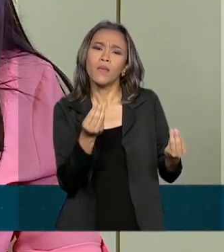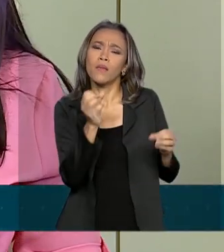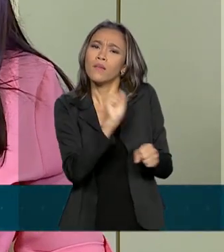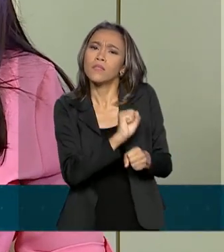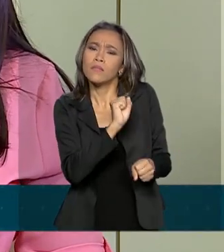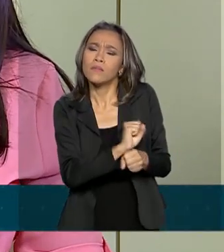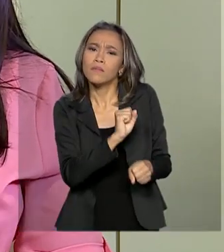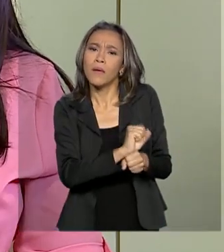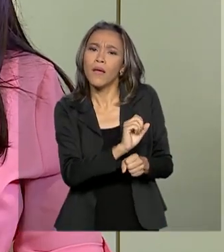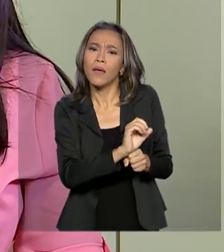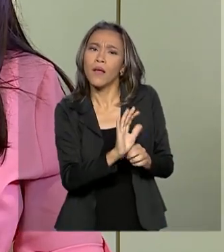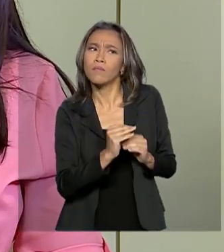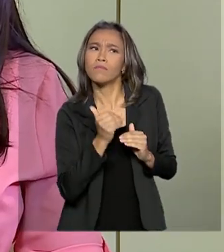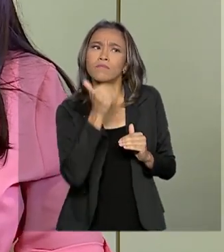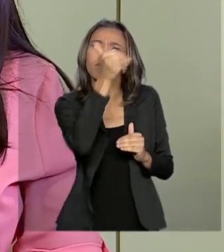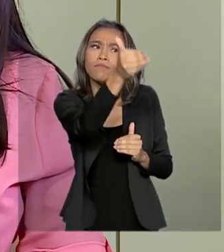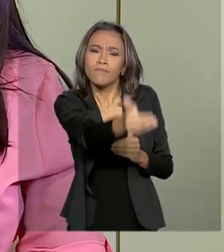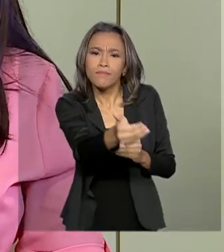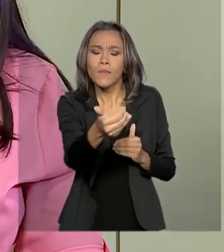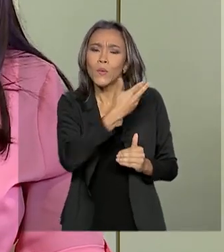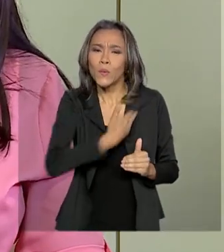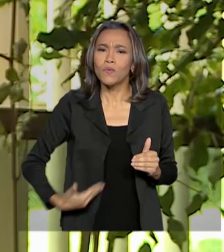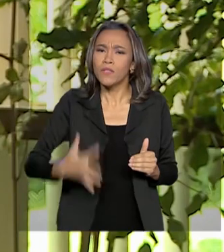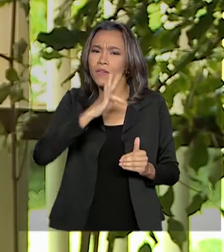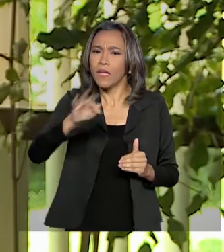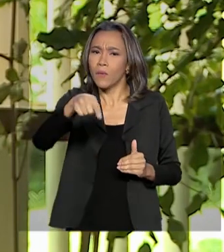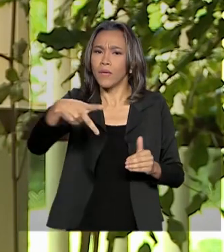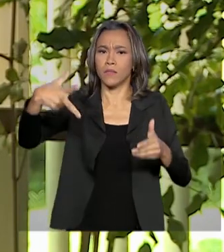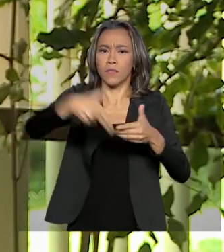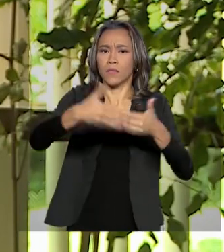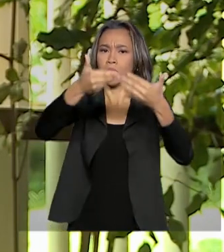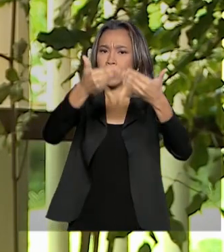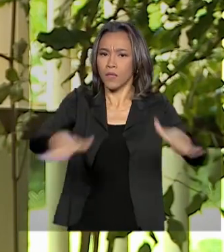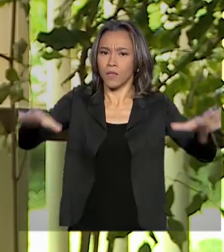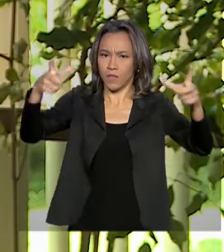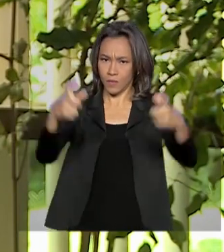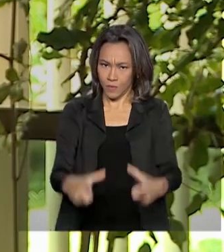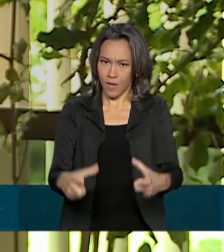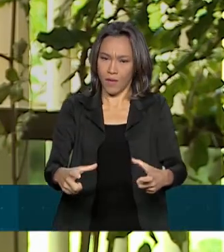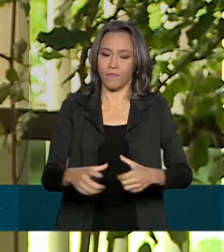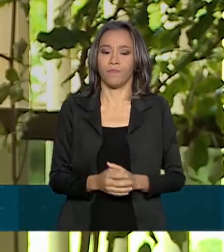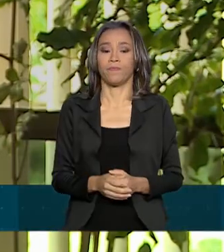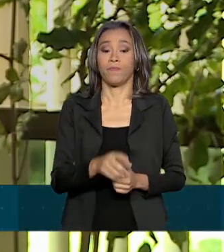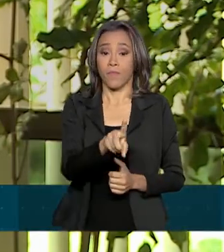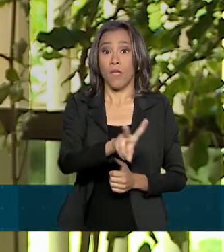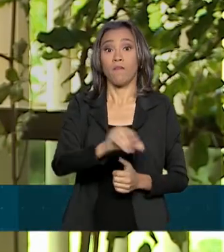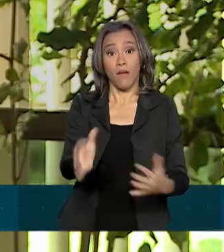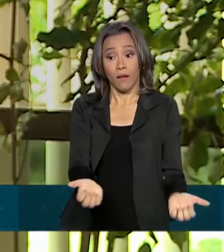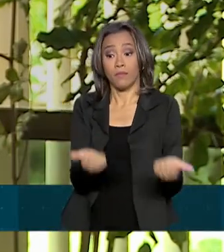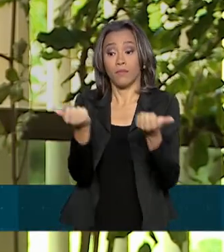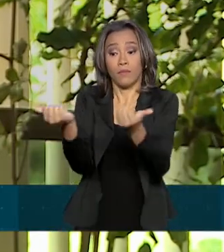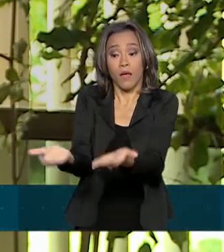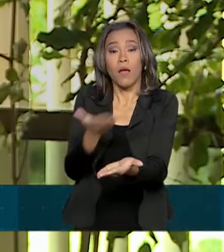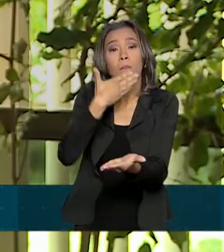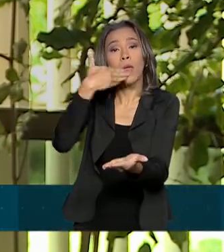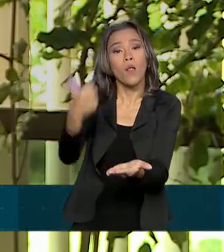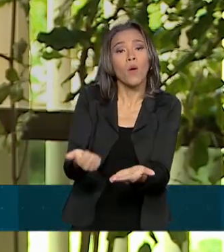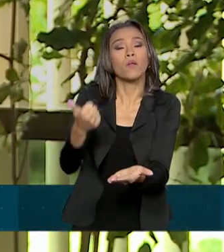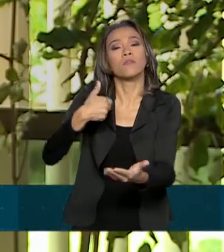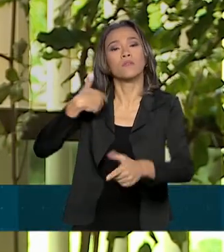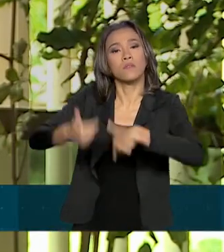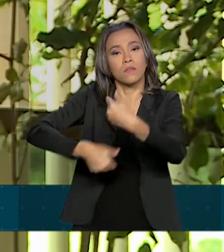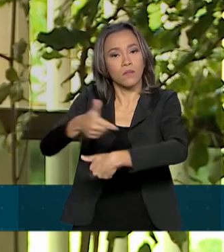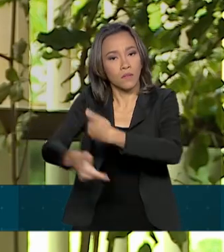em relação a essa inauguração, a essa reinauguração da estação? Ela vai dar melhores condições de trabalho para os nossos